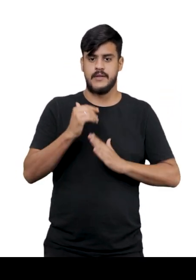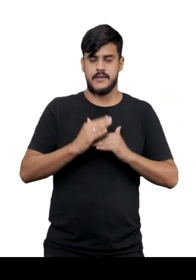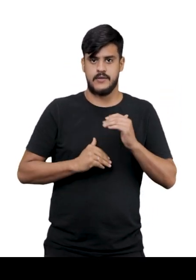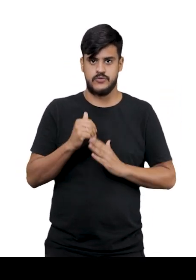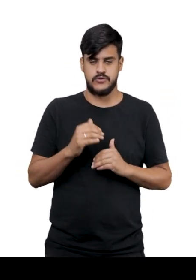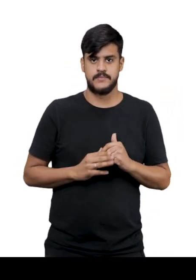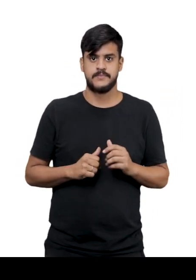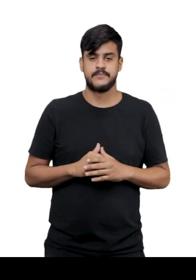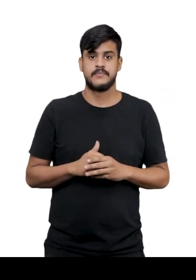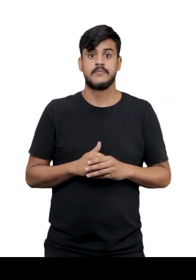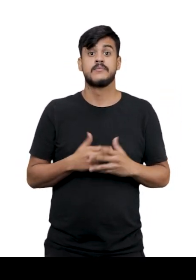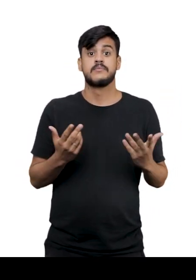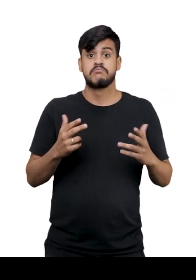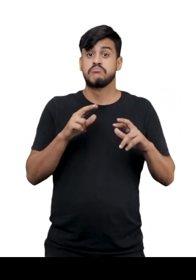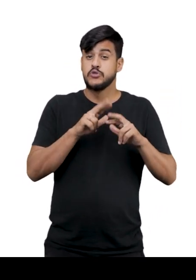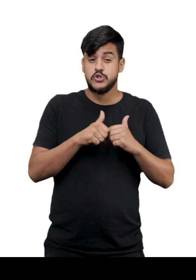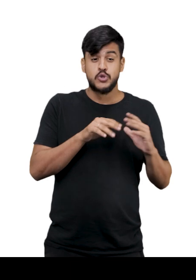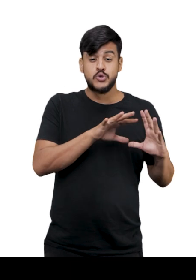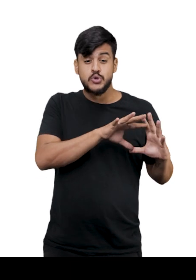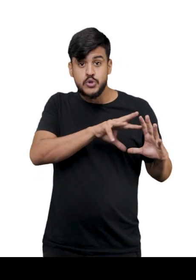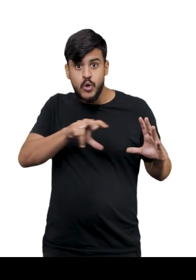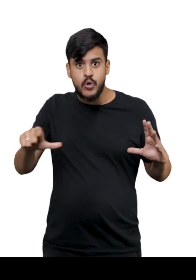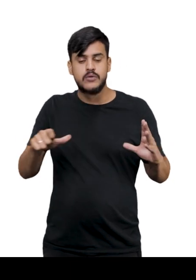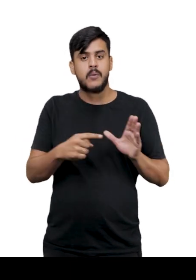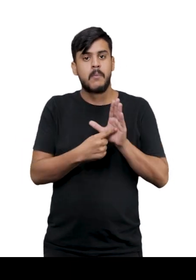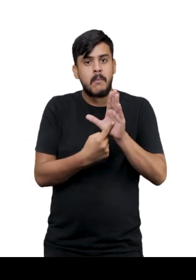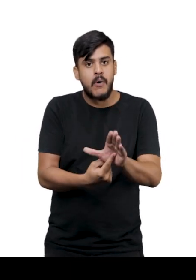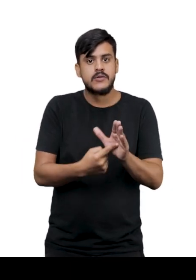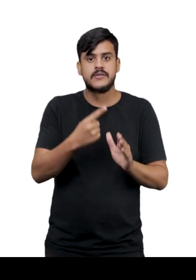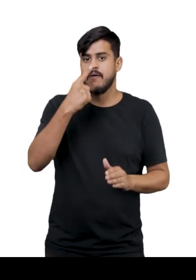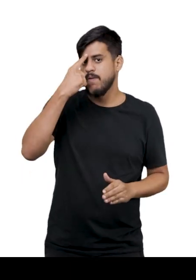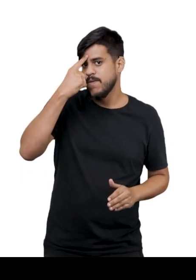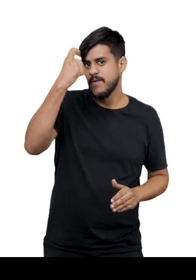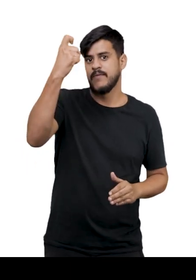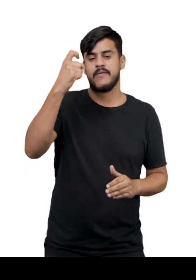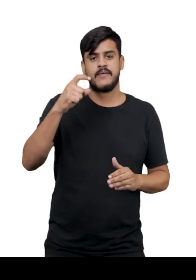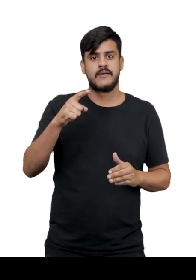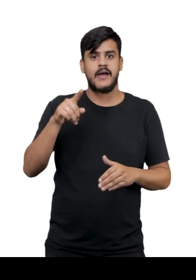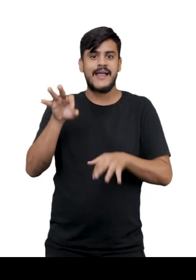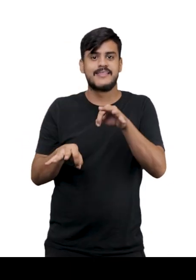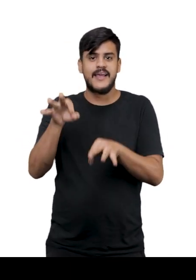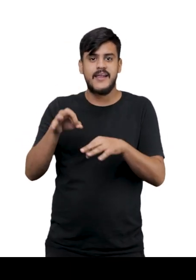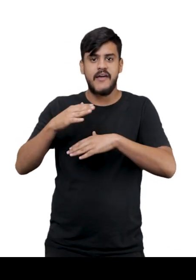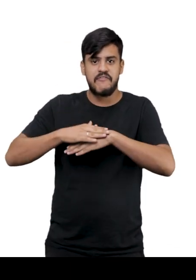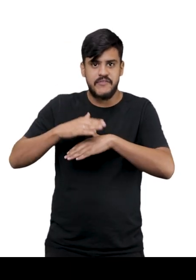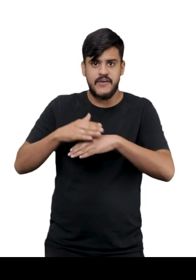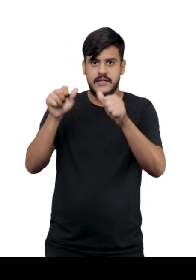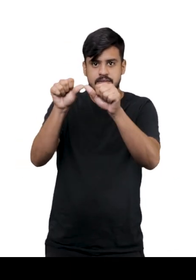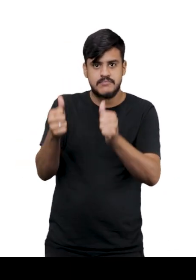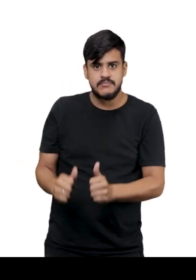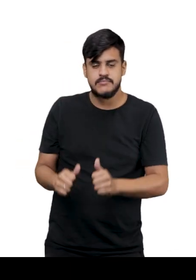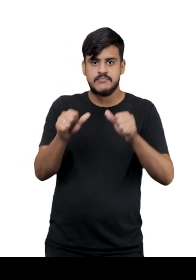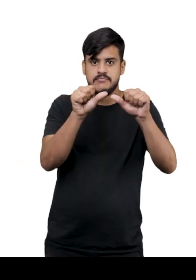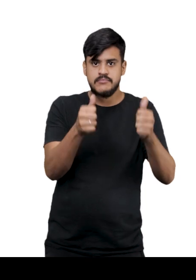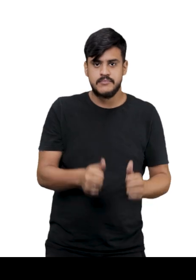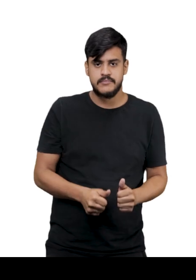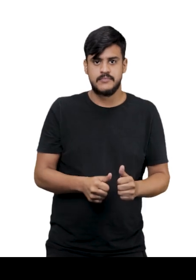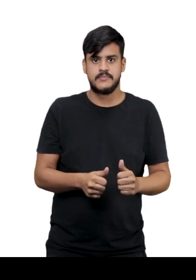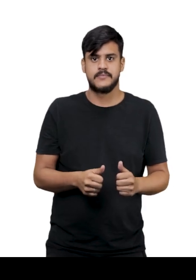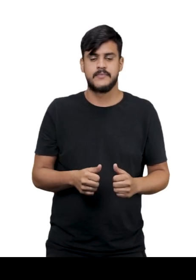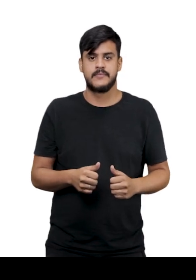força e habilidade. O conjunto, portanto, revela a notável inventividade dos ateliês que as